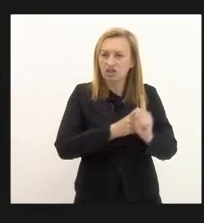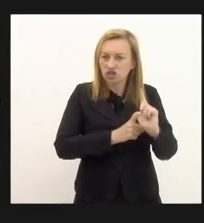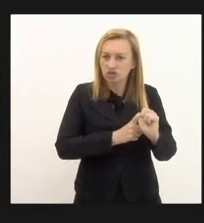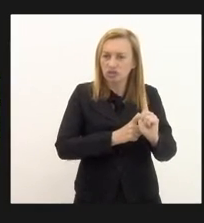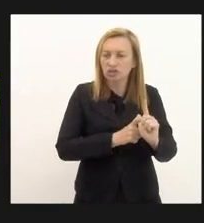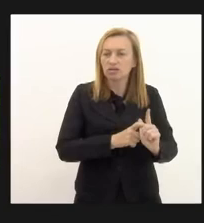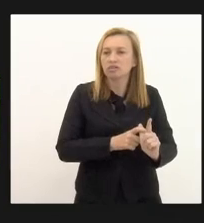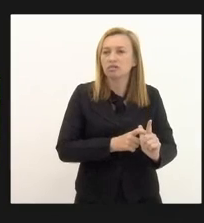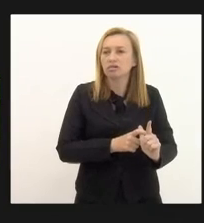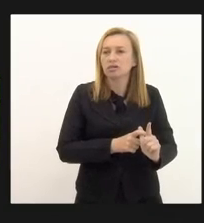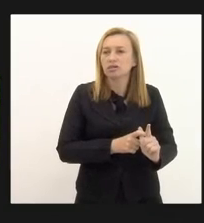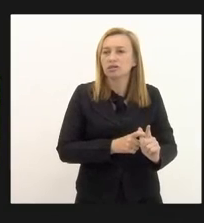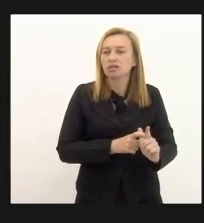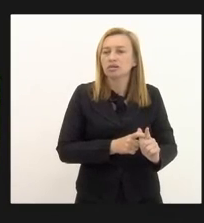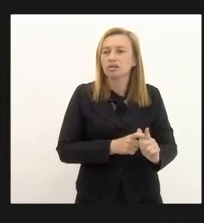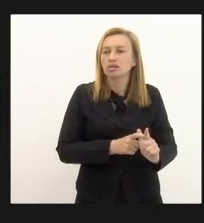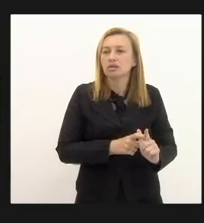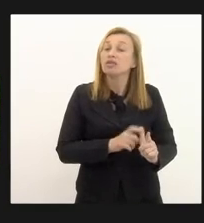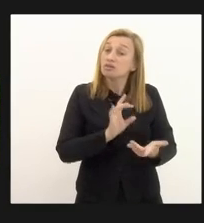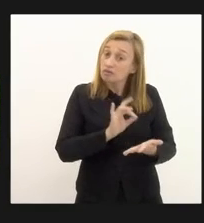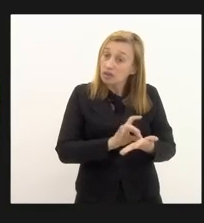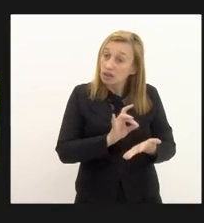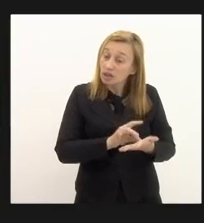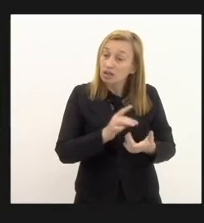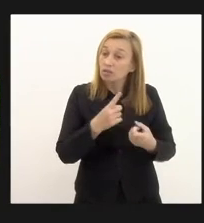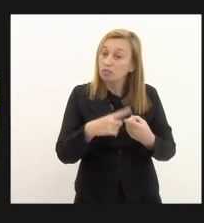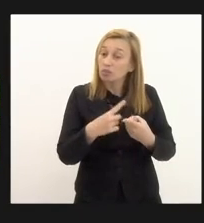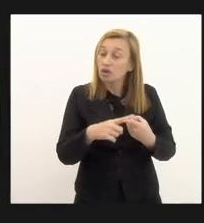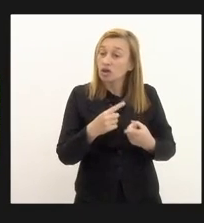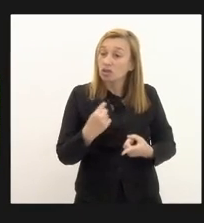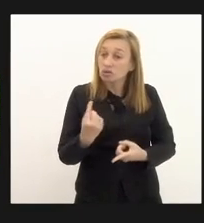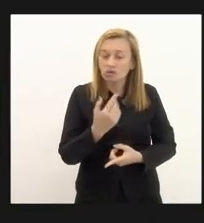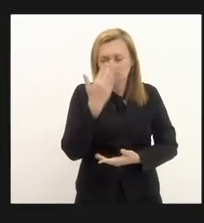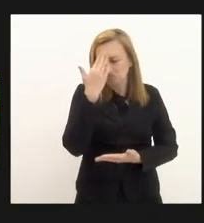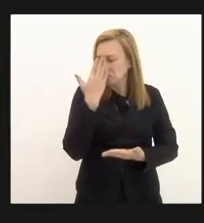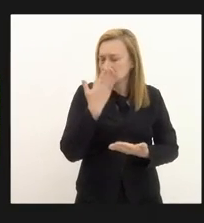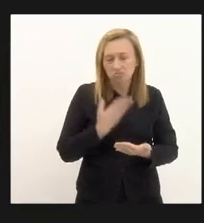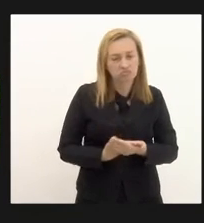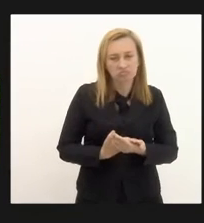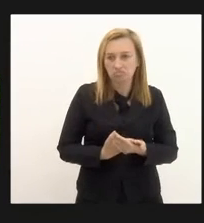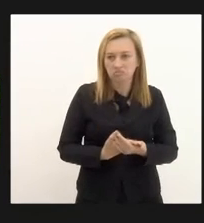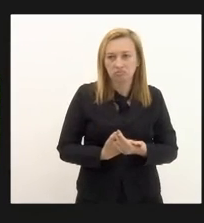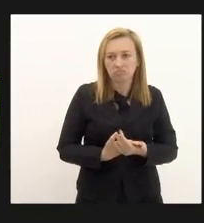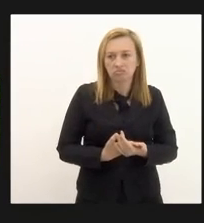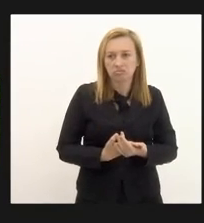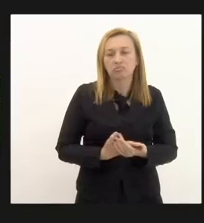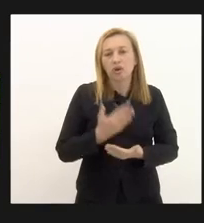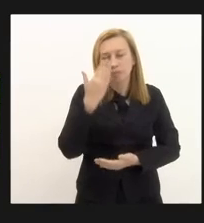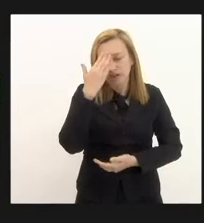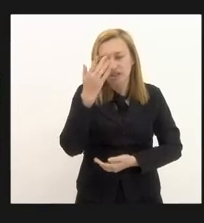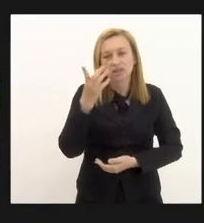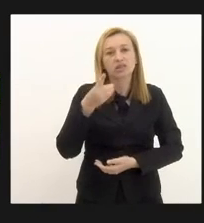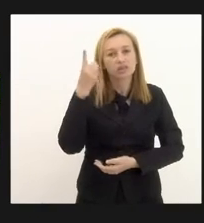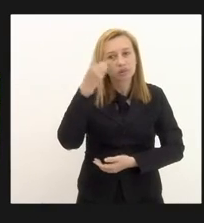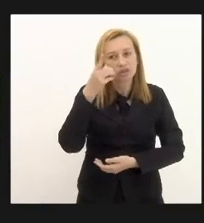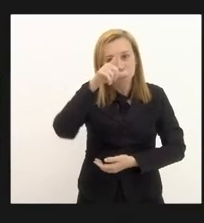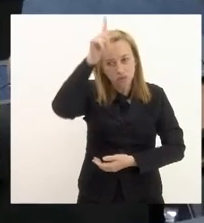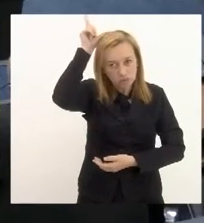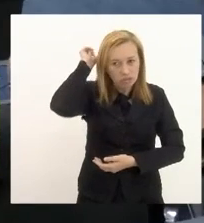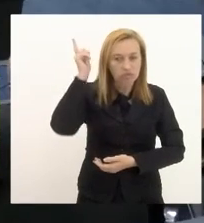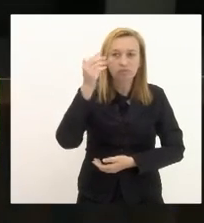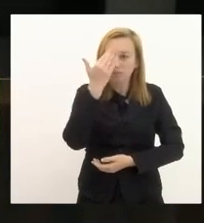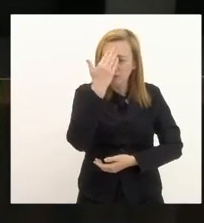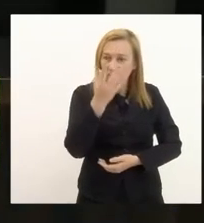dívida de verdade porque nós não acreditamos na família obrigado a deputado de